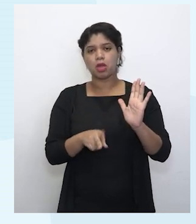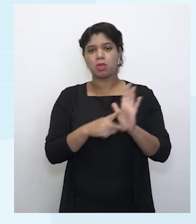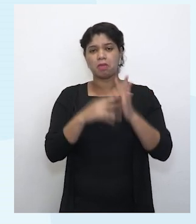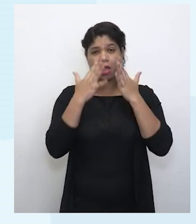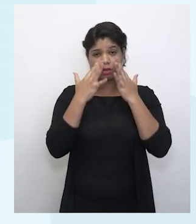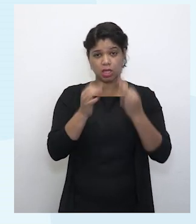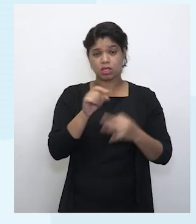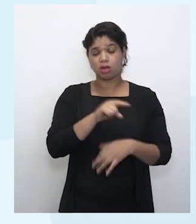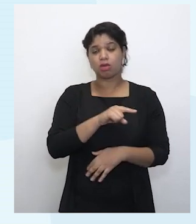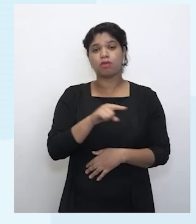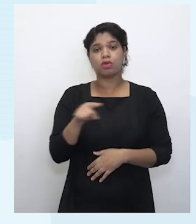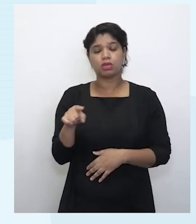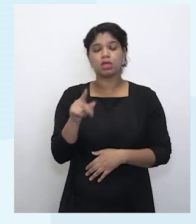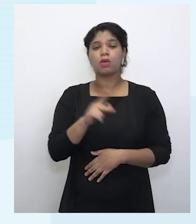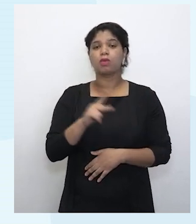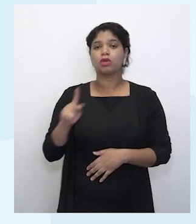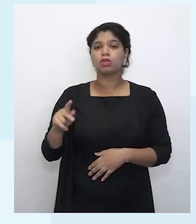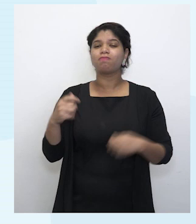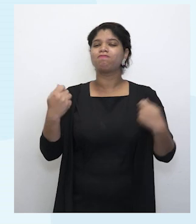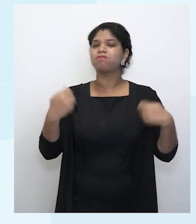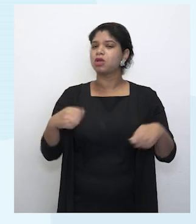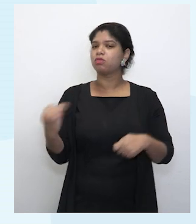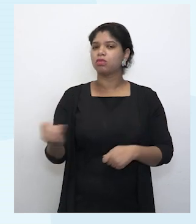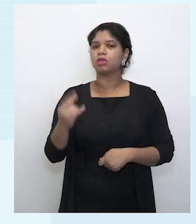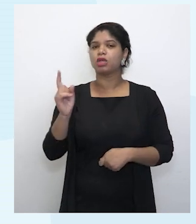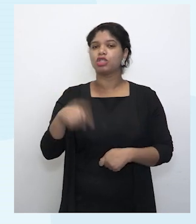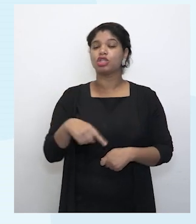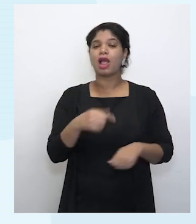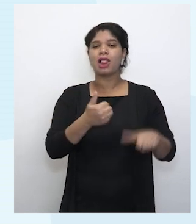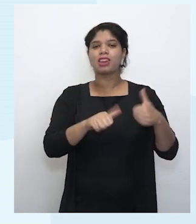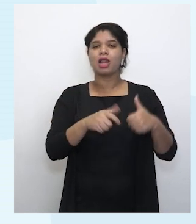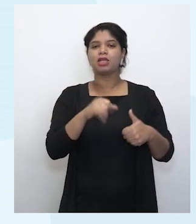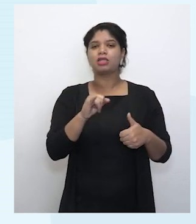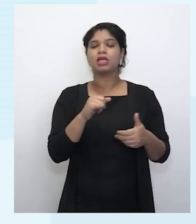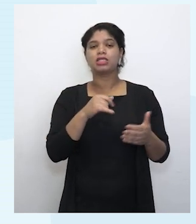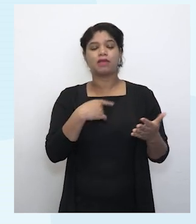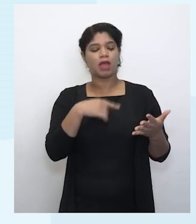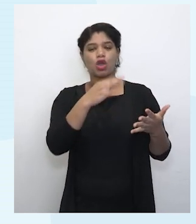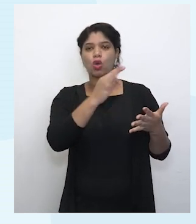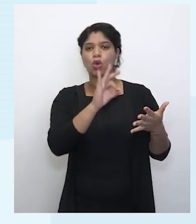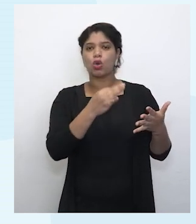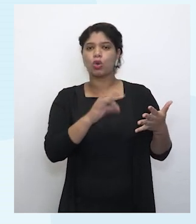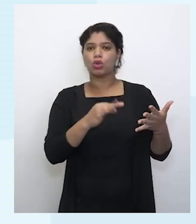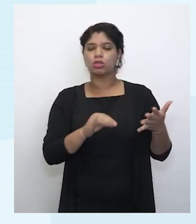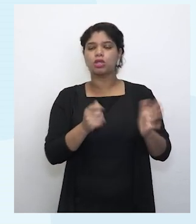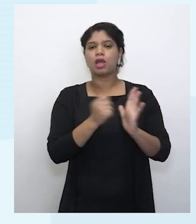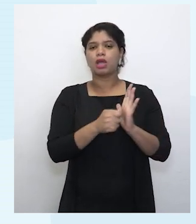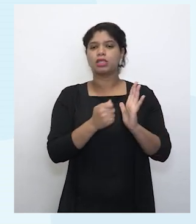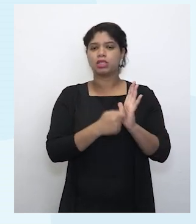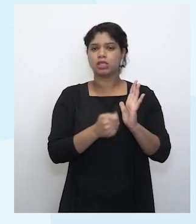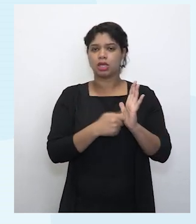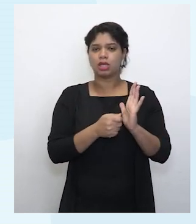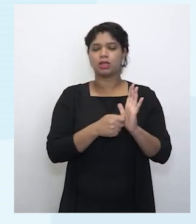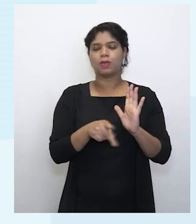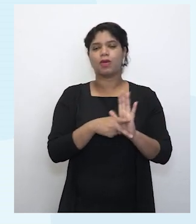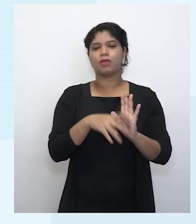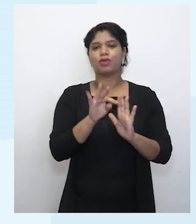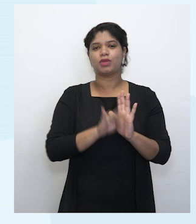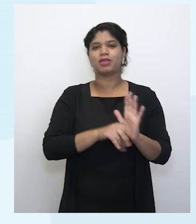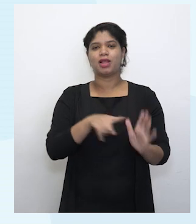que os professores precisam analisar para a correção da reescrita e desses textos pelos